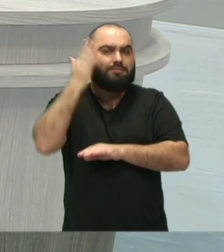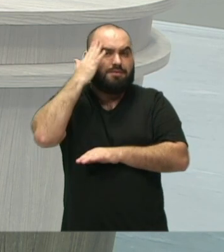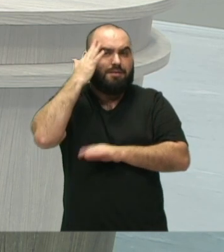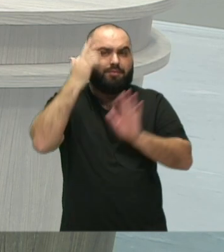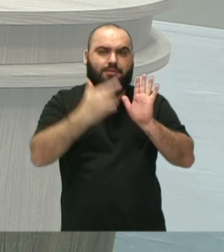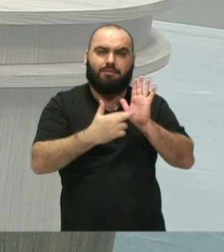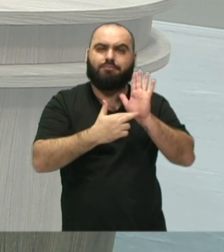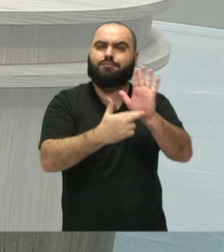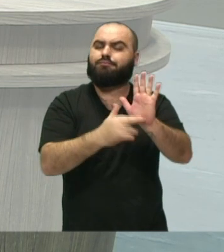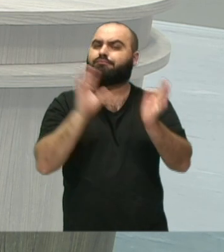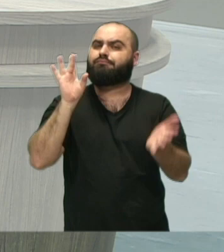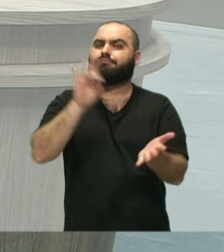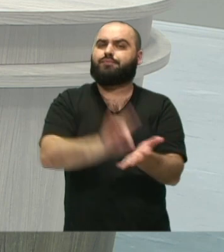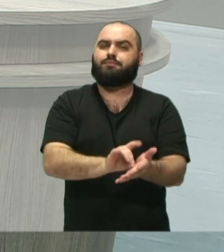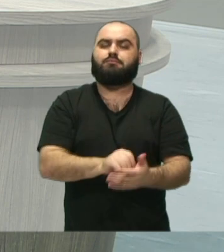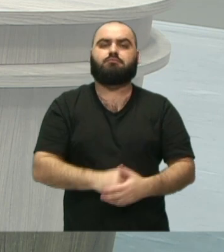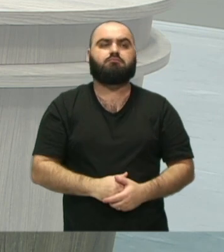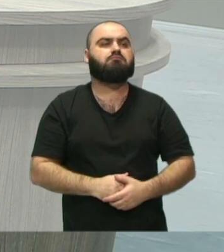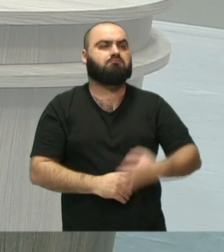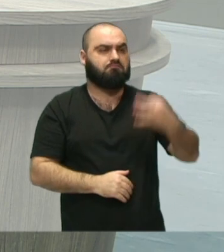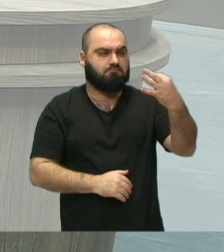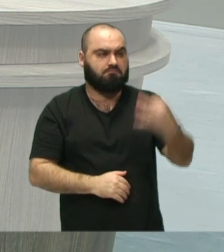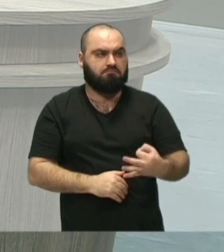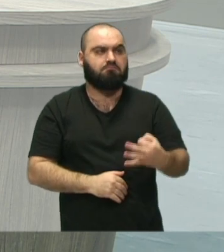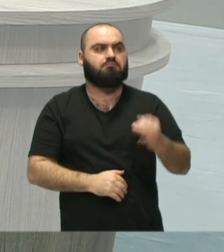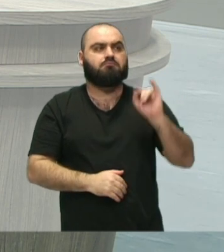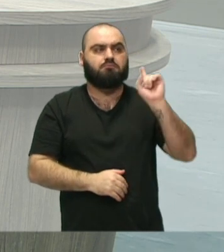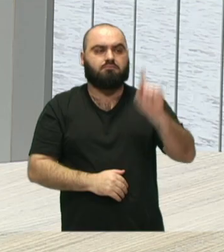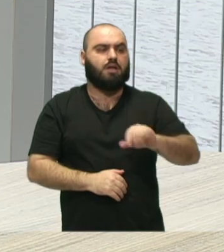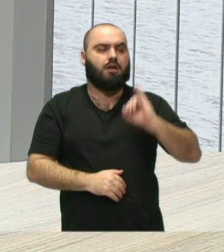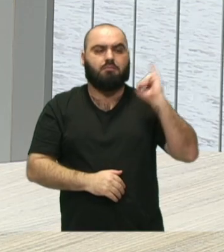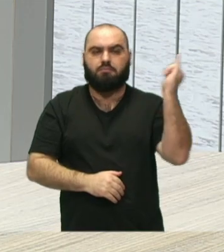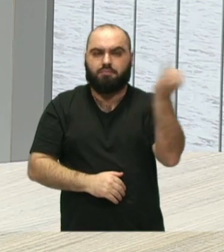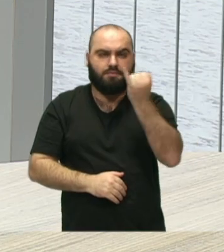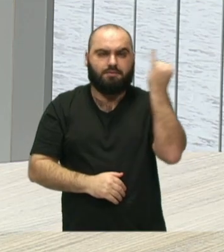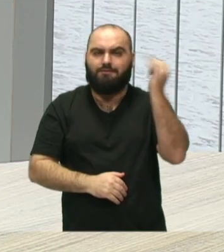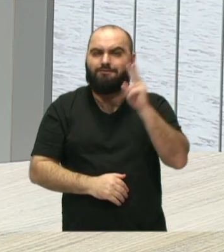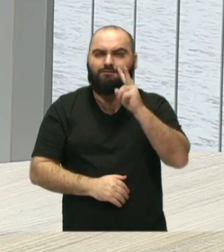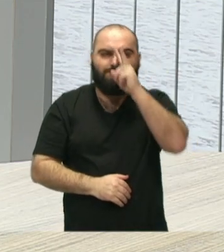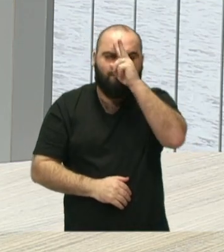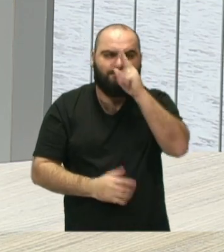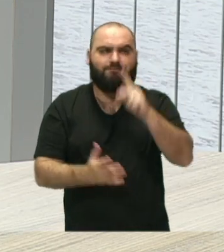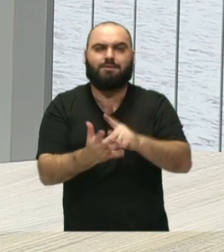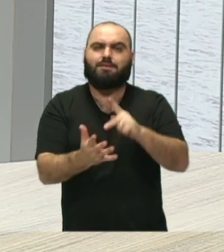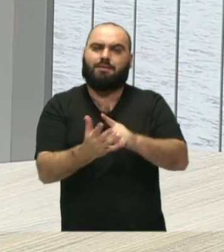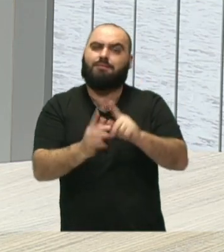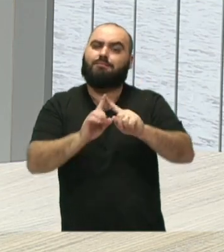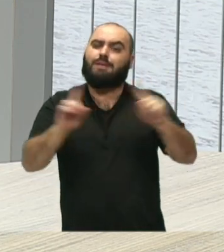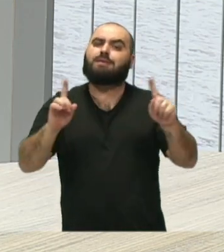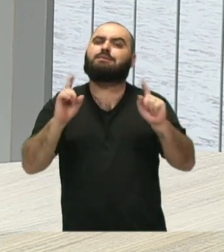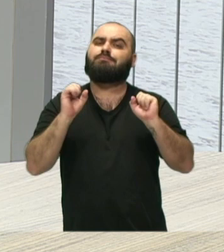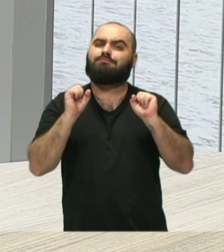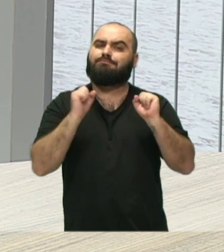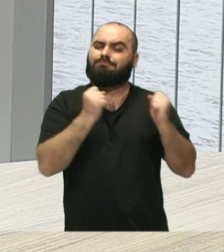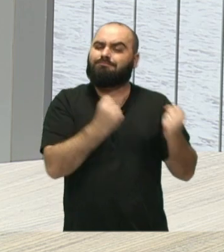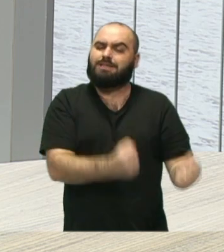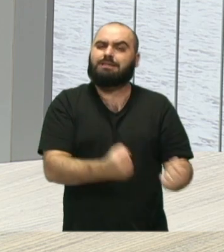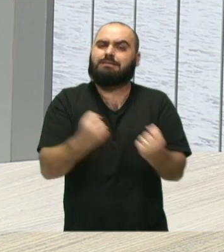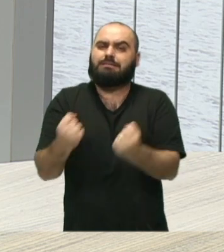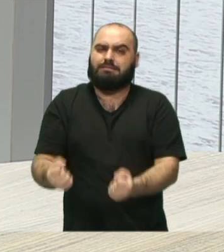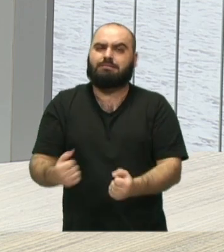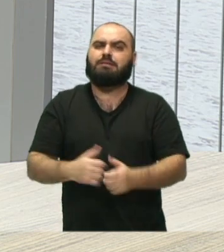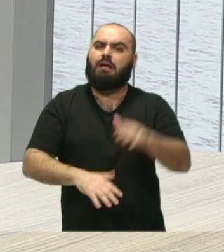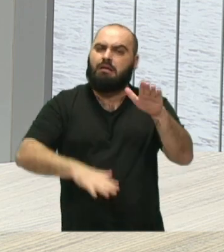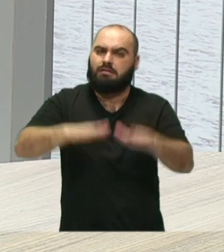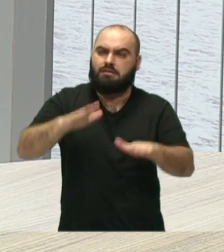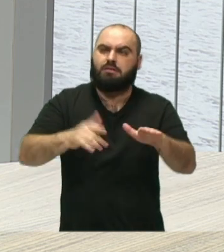né? Exato, é muito importante, e só que é pesado também. Às vezes a gente vinha conversando isso